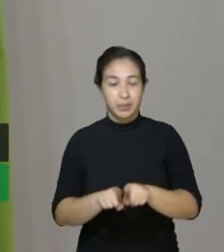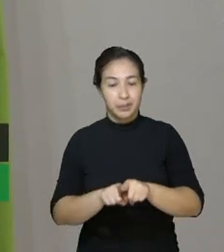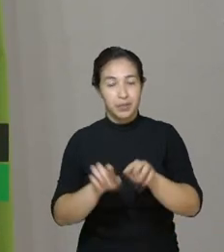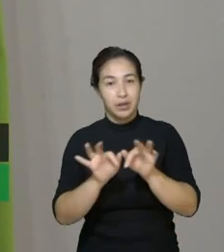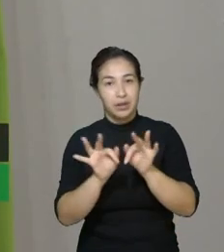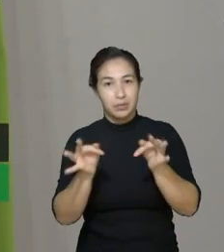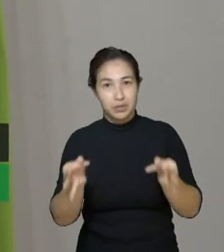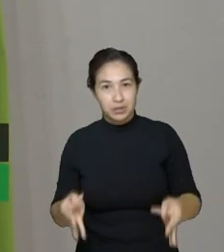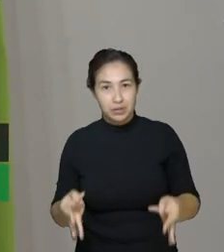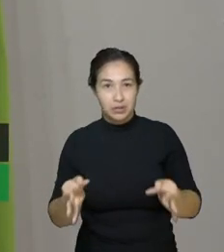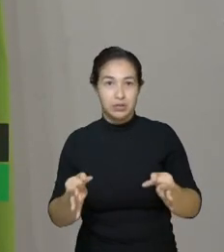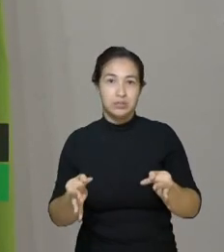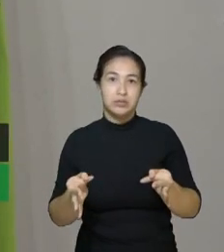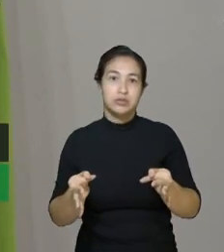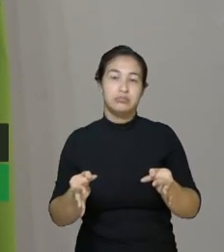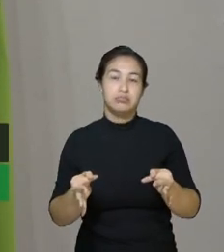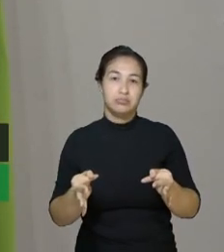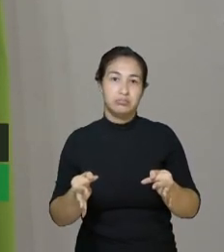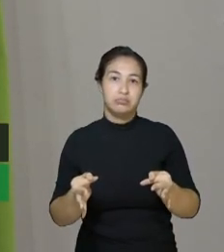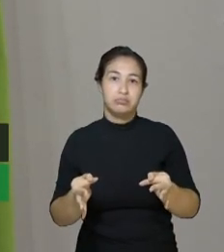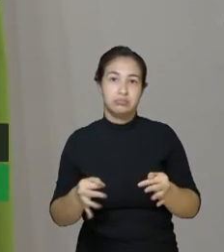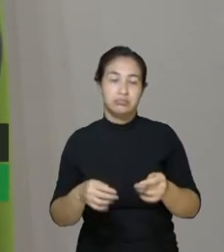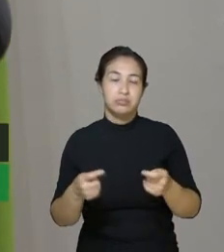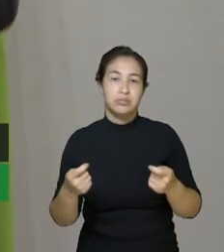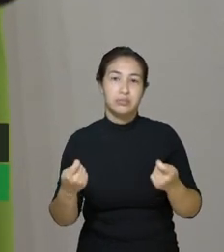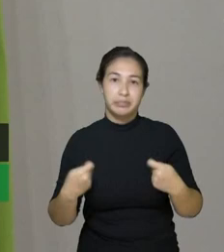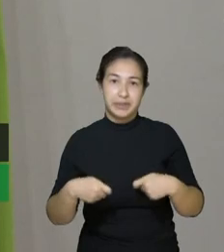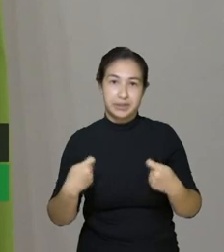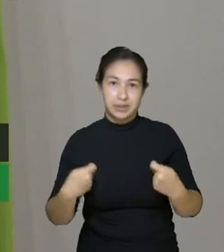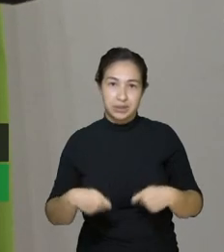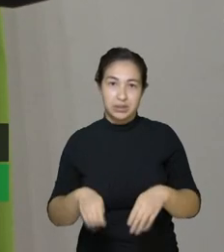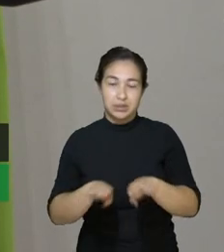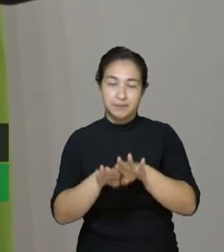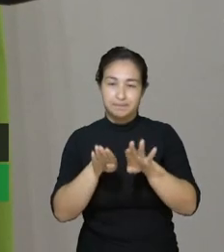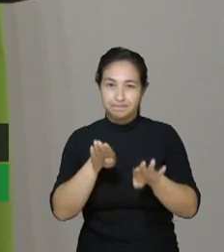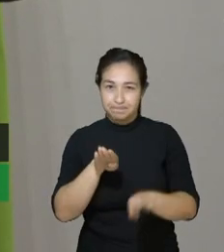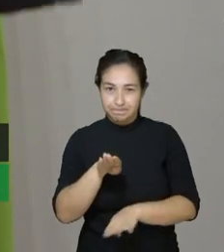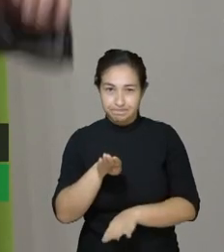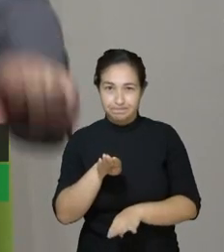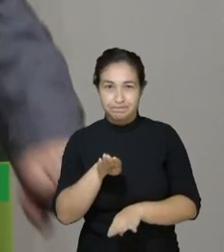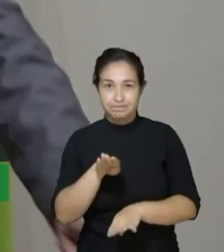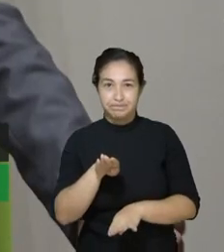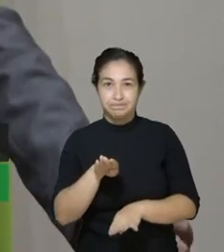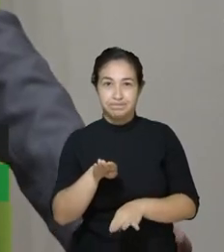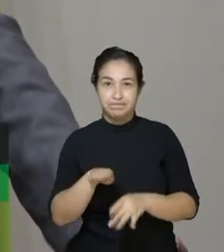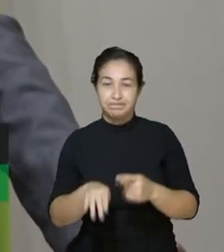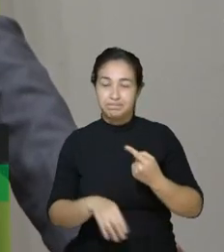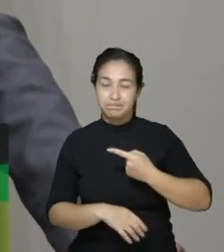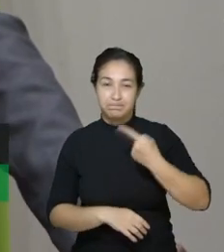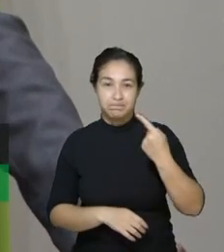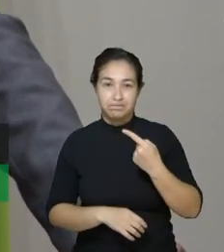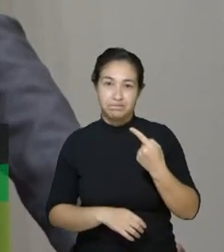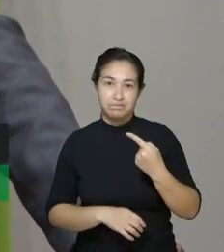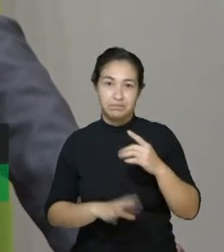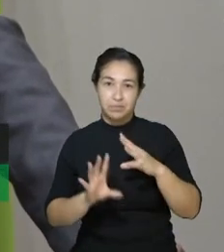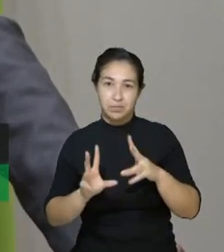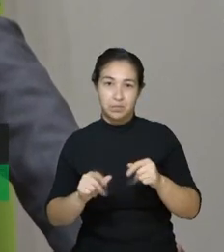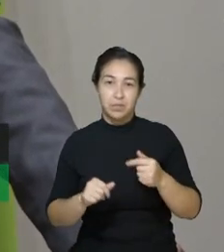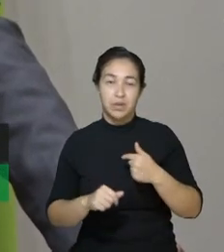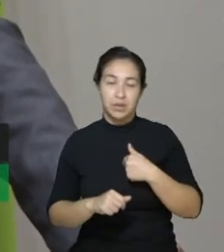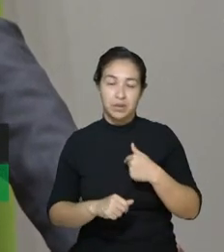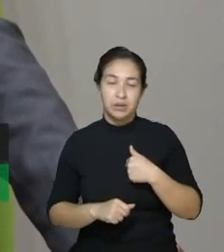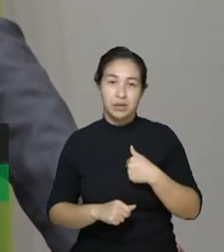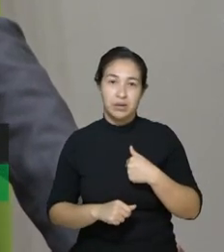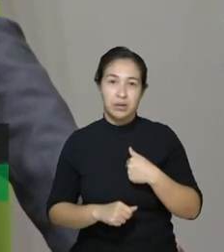humildade, eu acho que isso sempre tem que estar à frente, e eu carrego isso